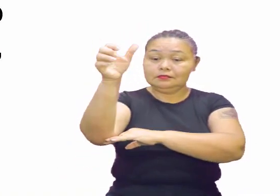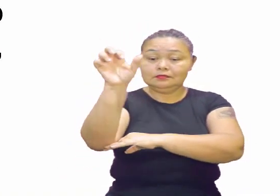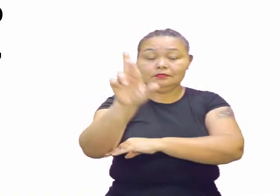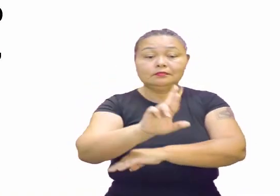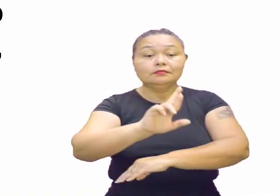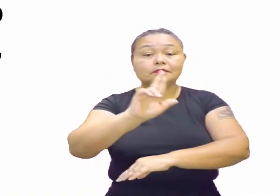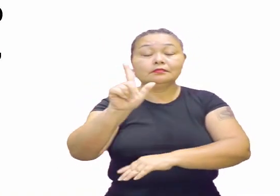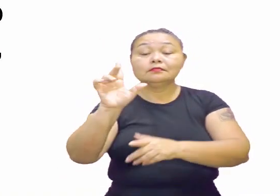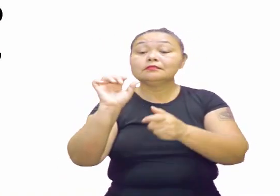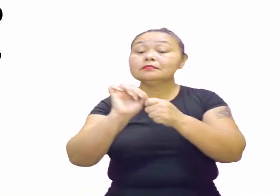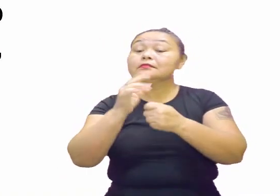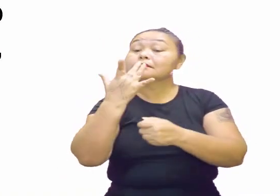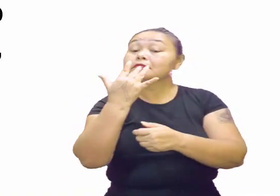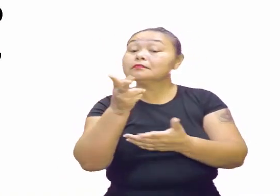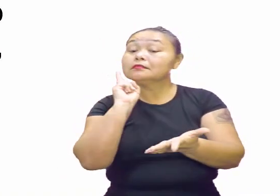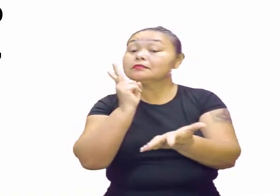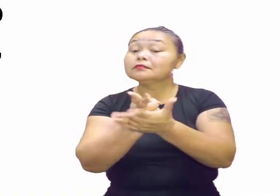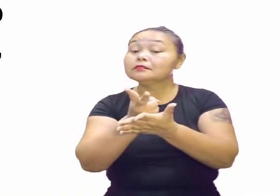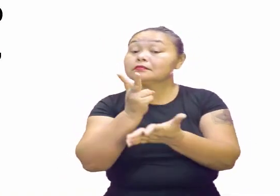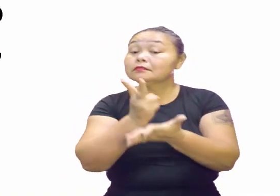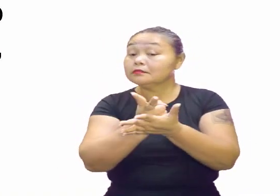As cores permanecem,